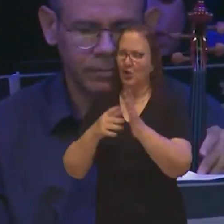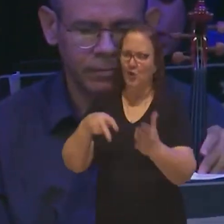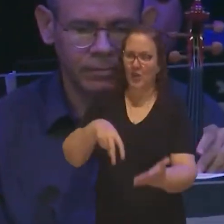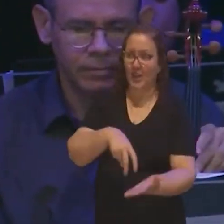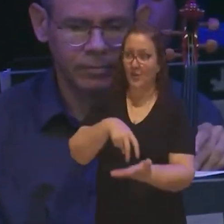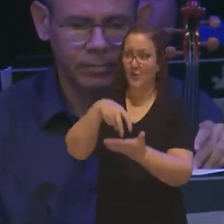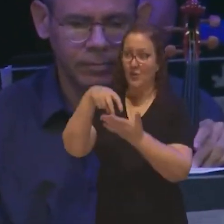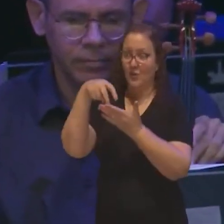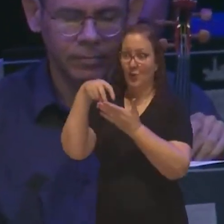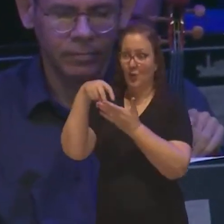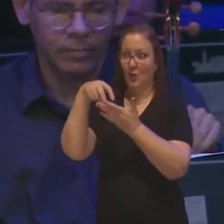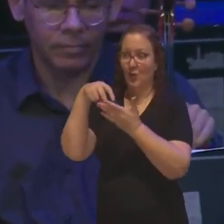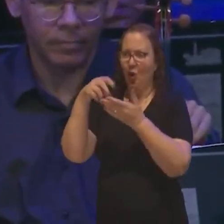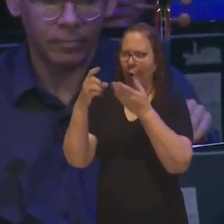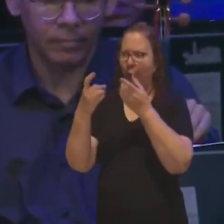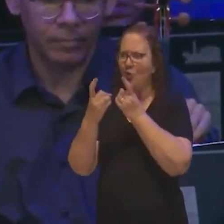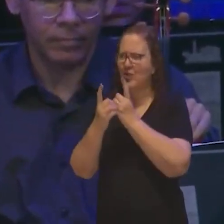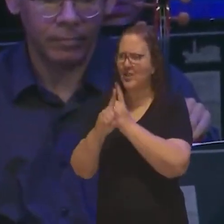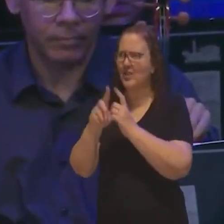vivo.